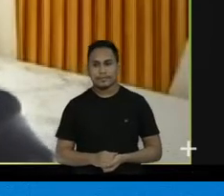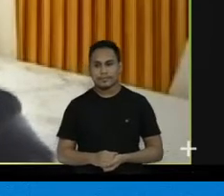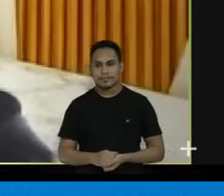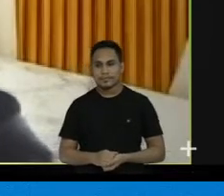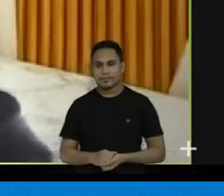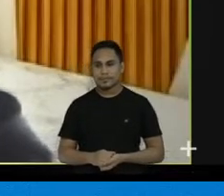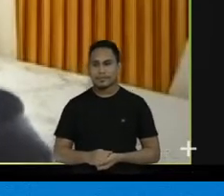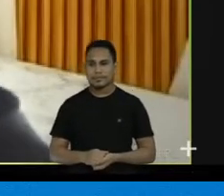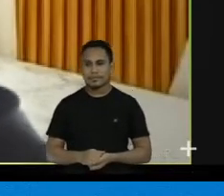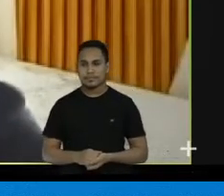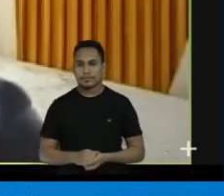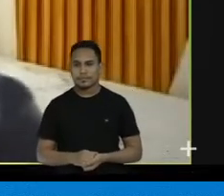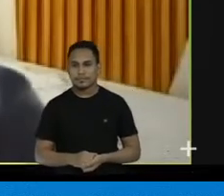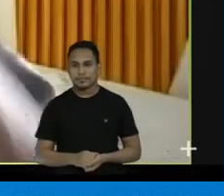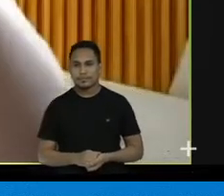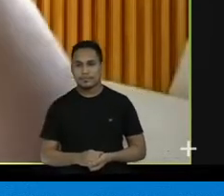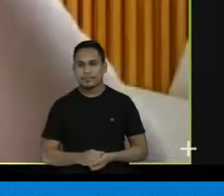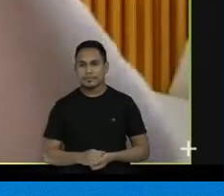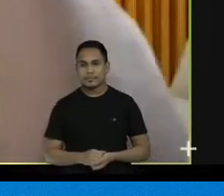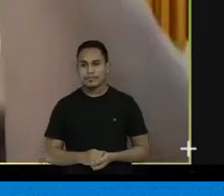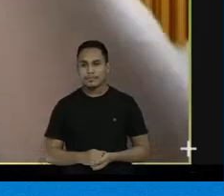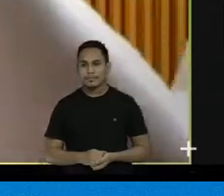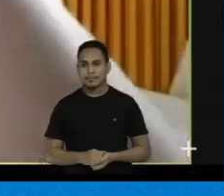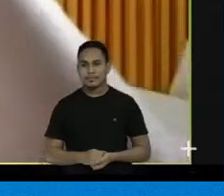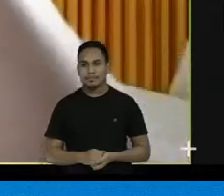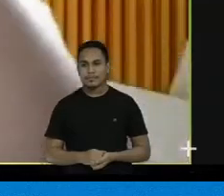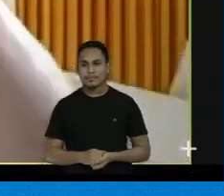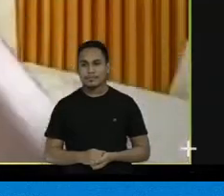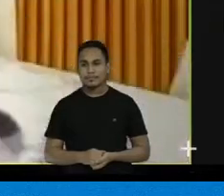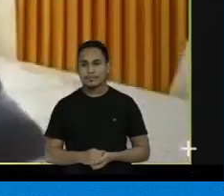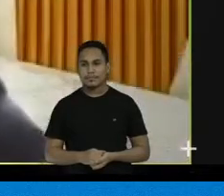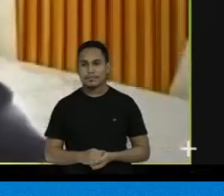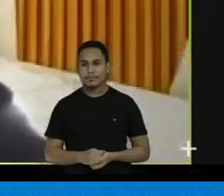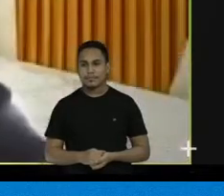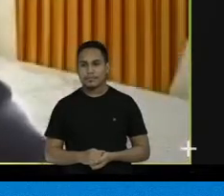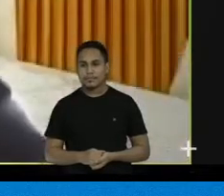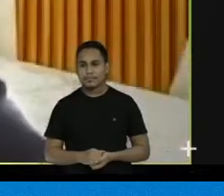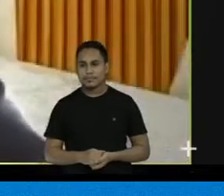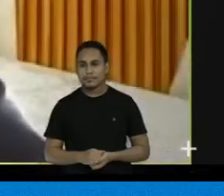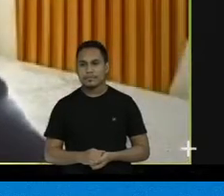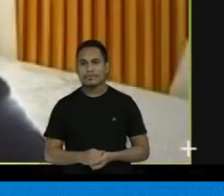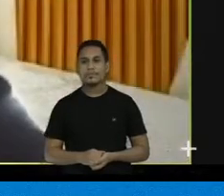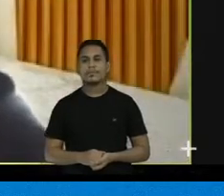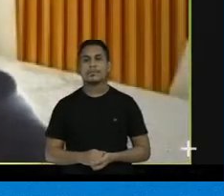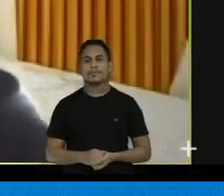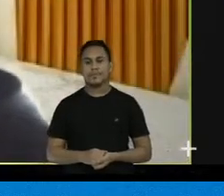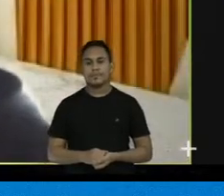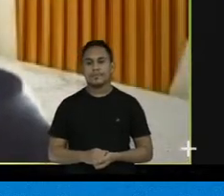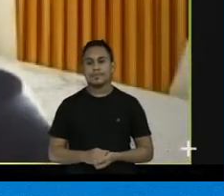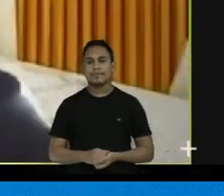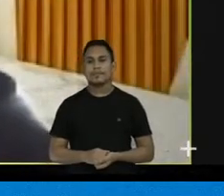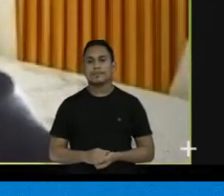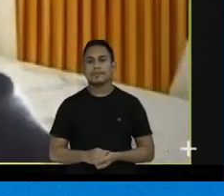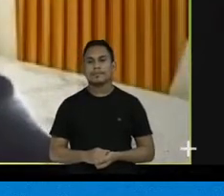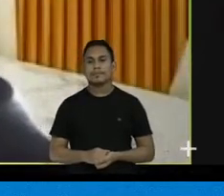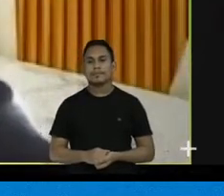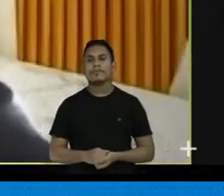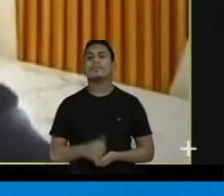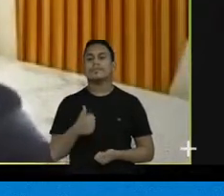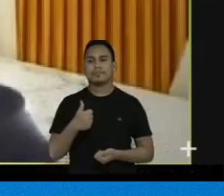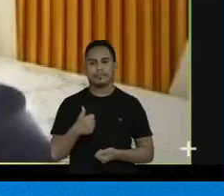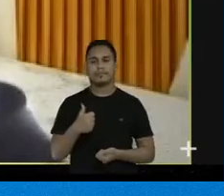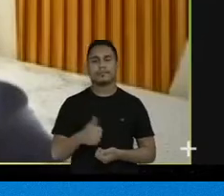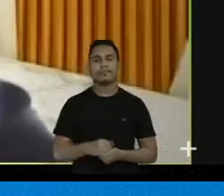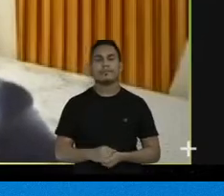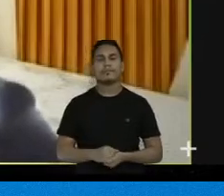Ah, tá, já estão liberando aqui para mim, tá? Enquanto isso, eu converso aqui com vocês, tá? Aqui no Instagram.